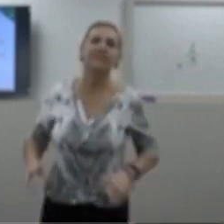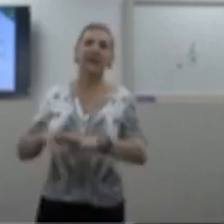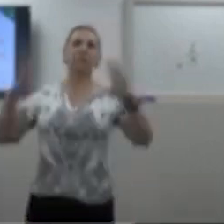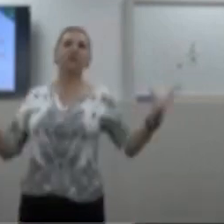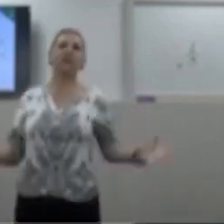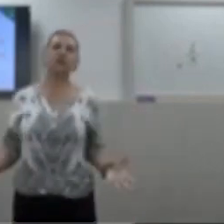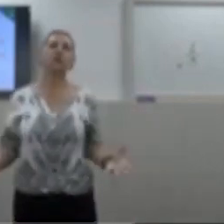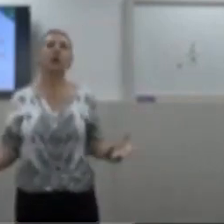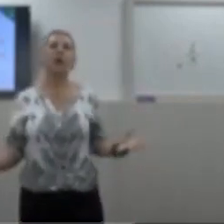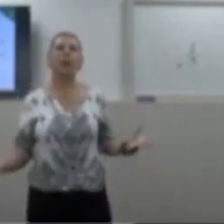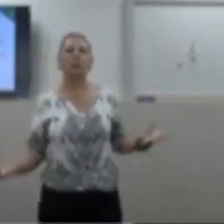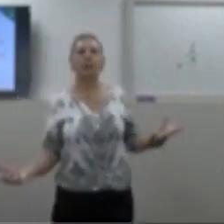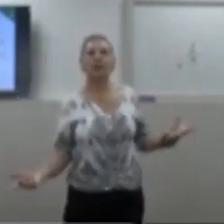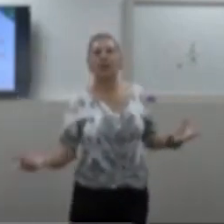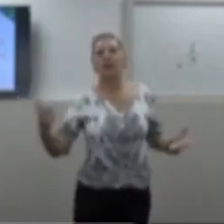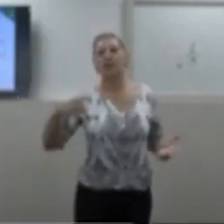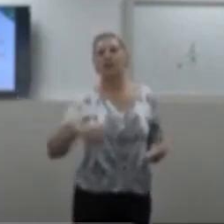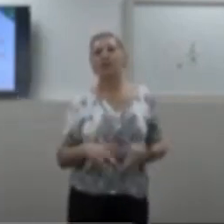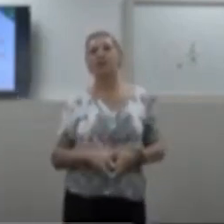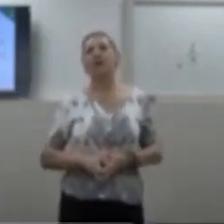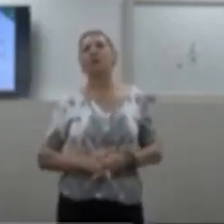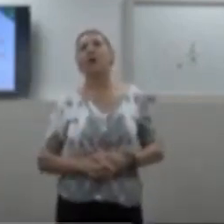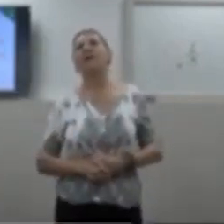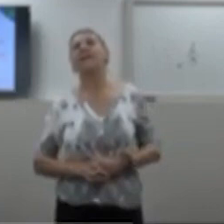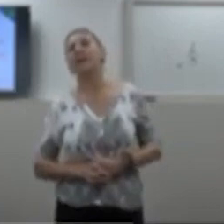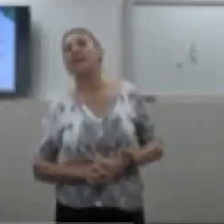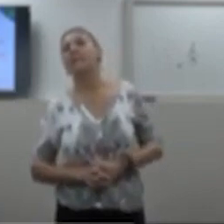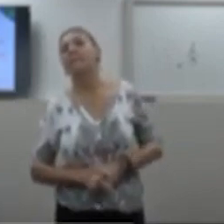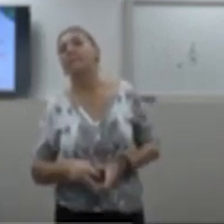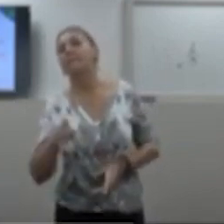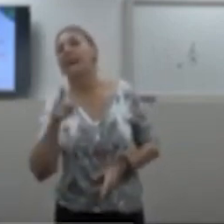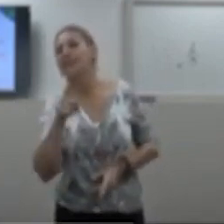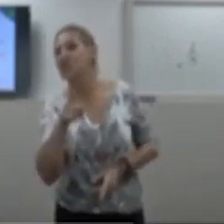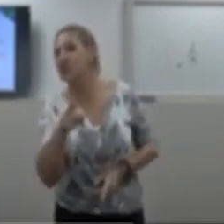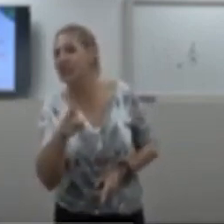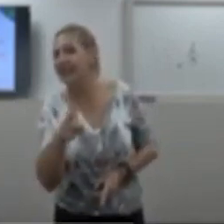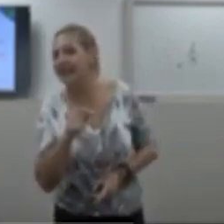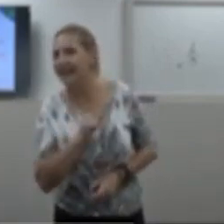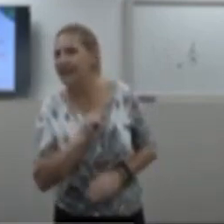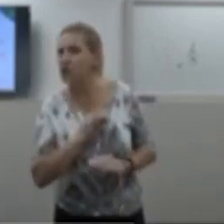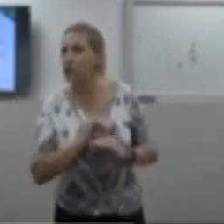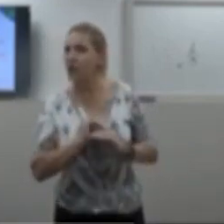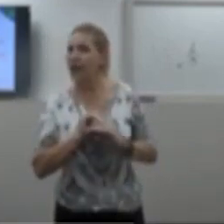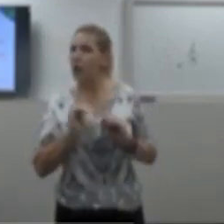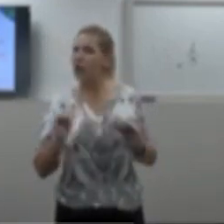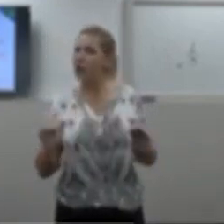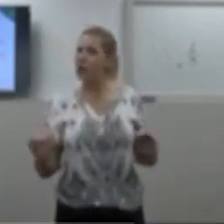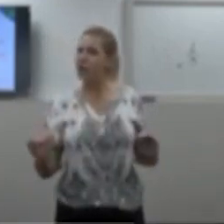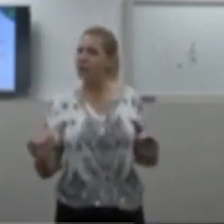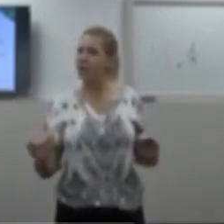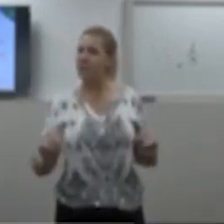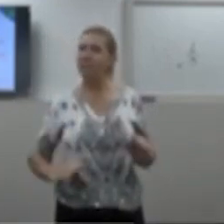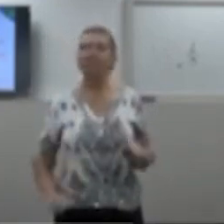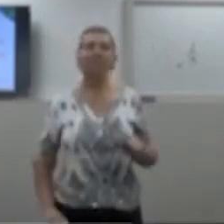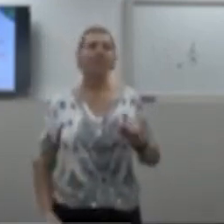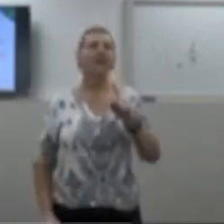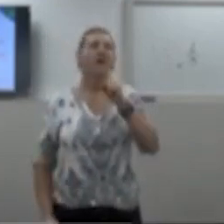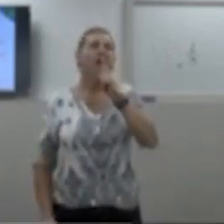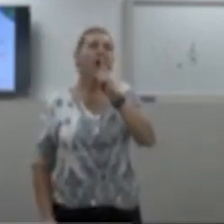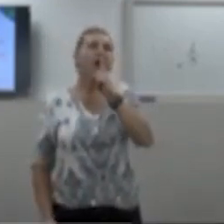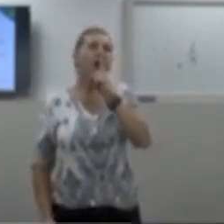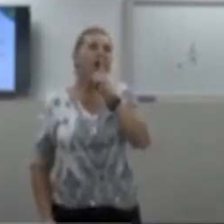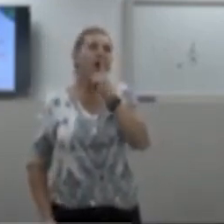esse montão de cachorro, nós vamos dar o nome de matilha. Isso é coletivo.